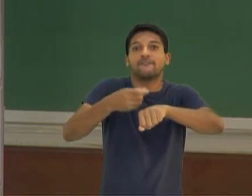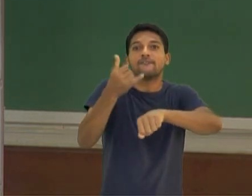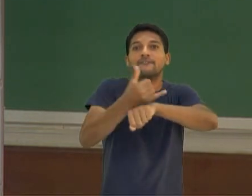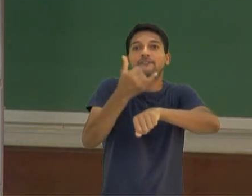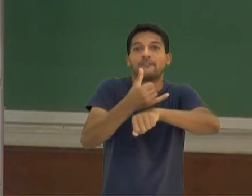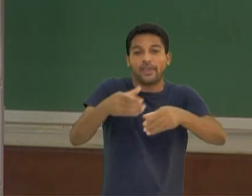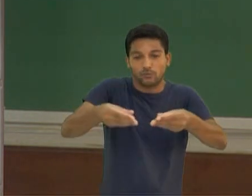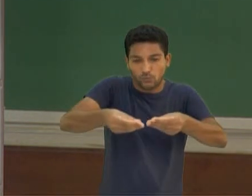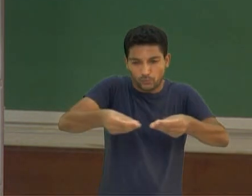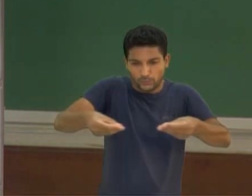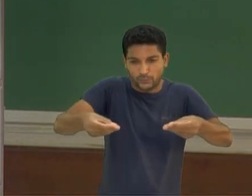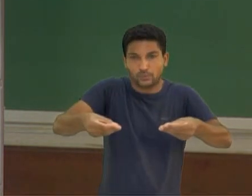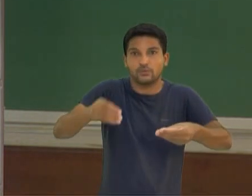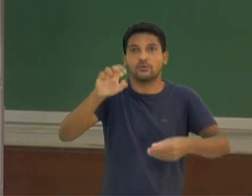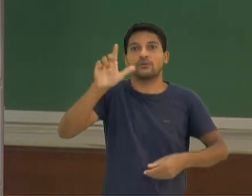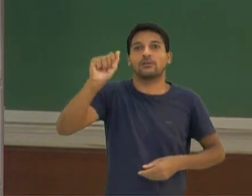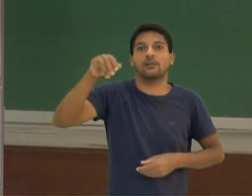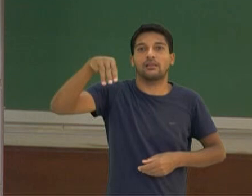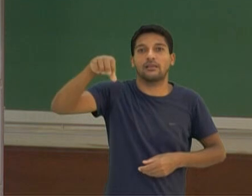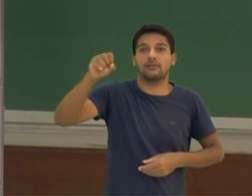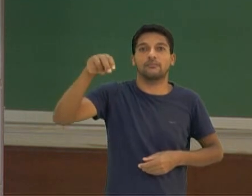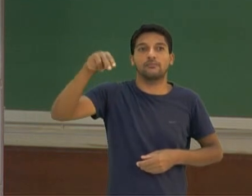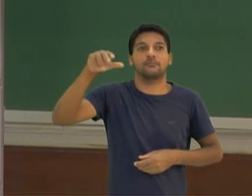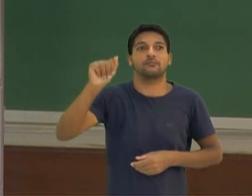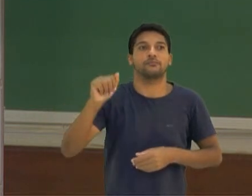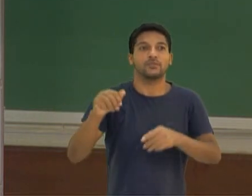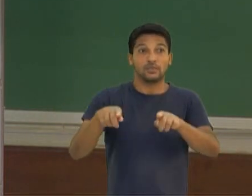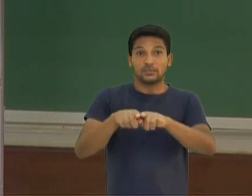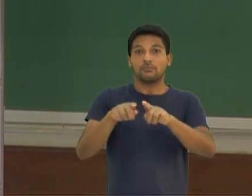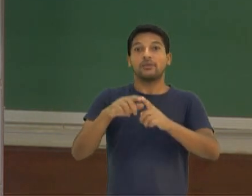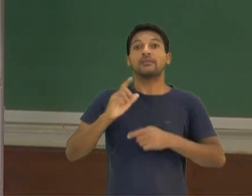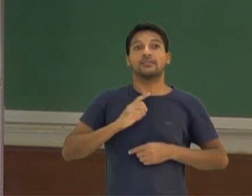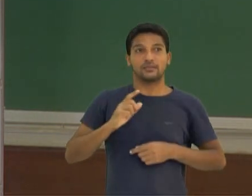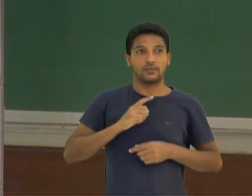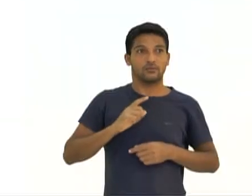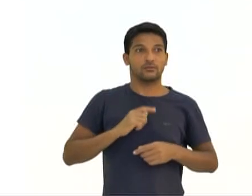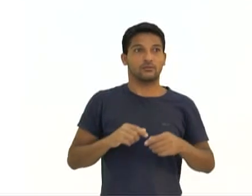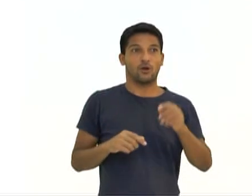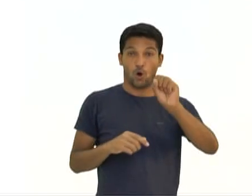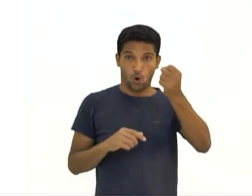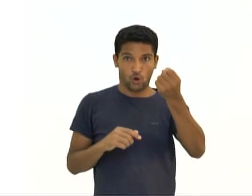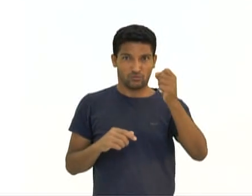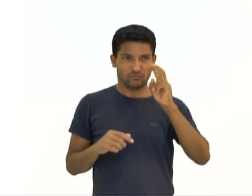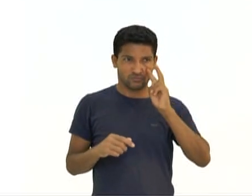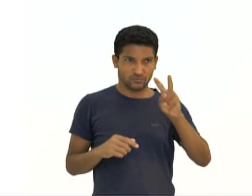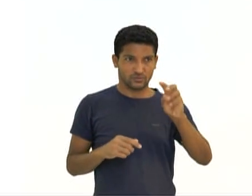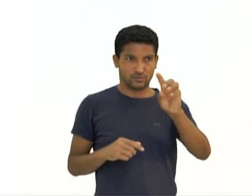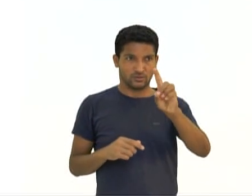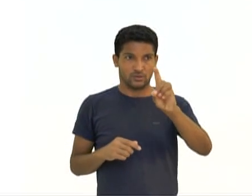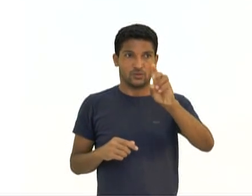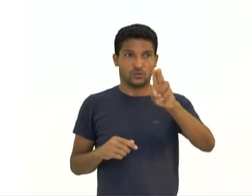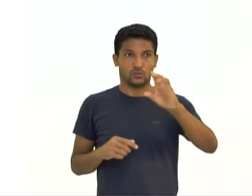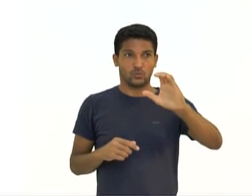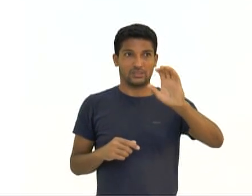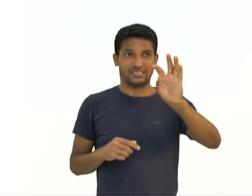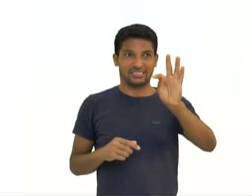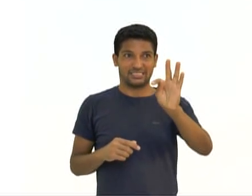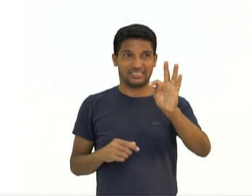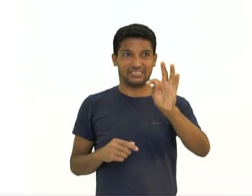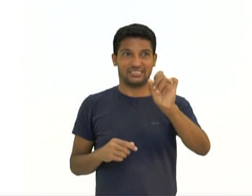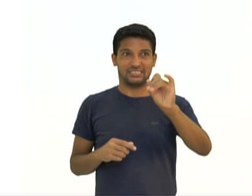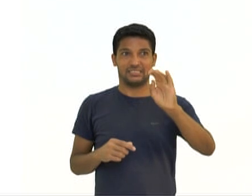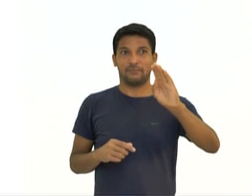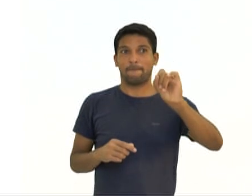da ductibilidade, certo? Que é a capacidade do material suportar a deformação sem